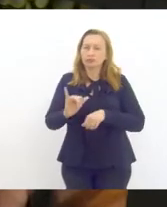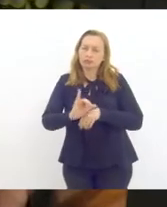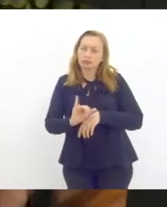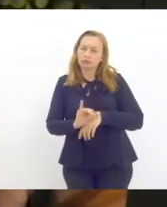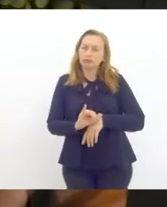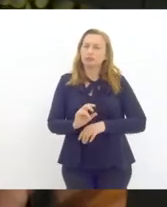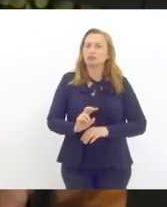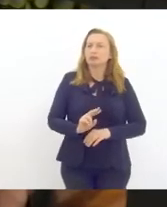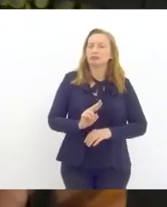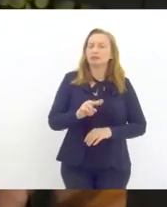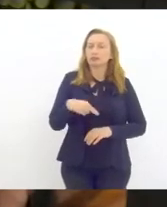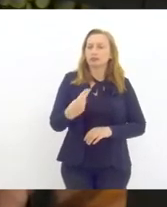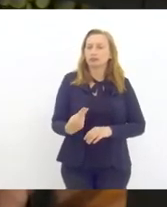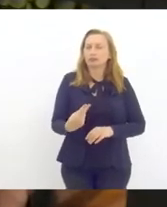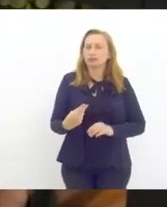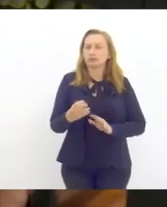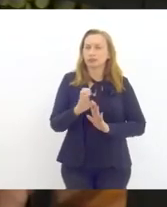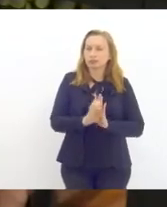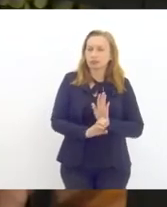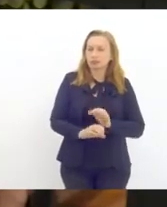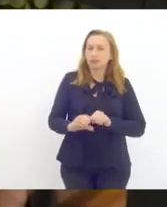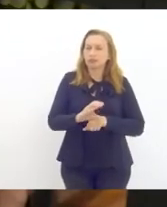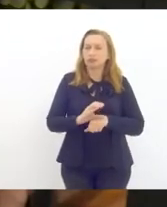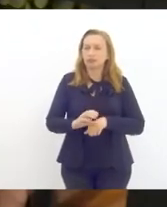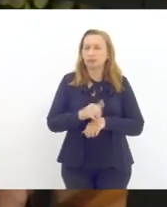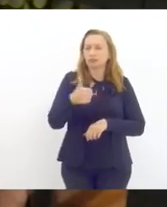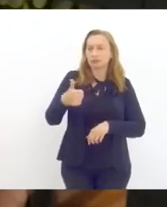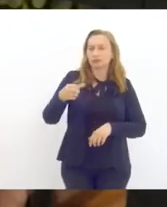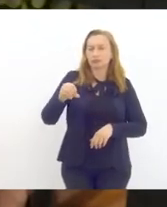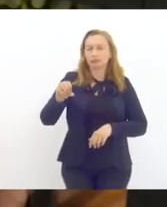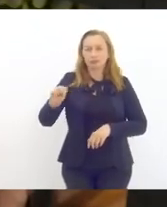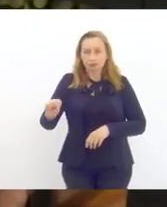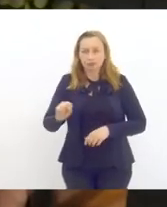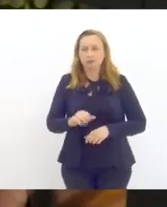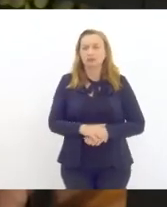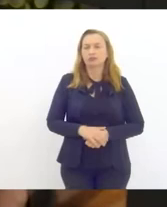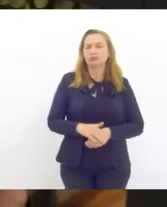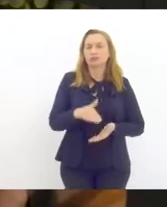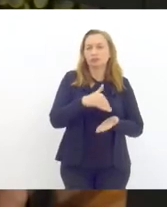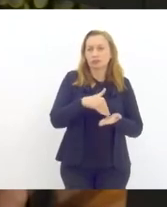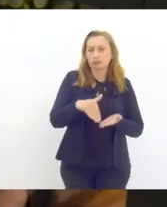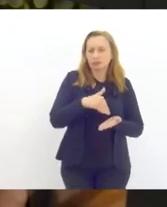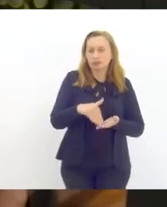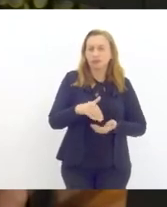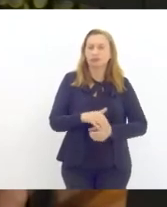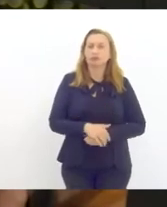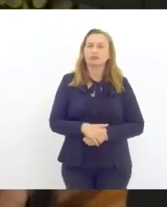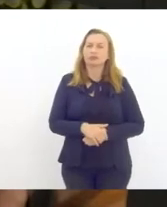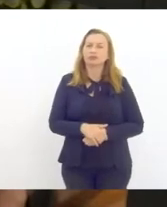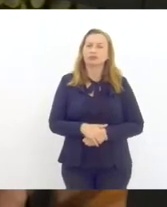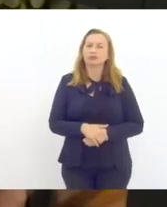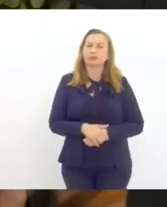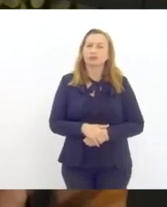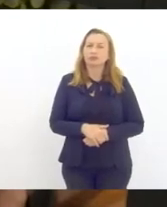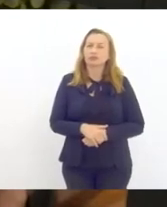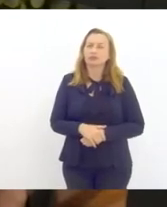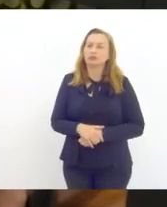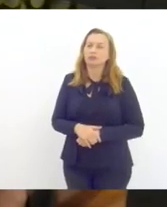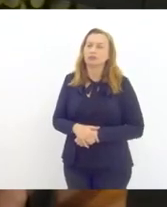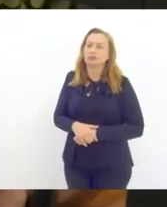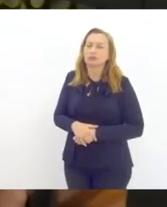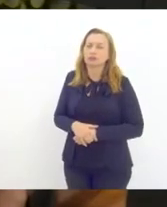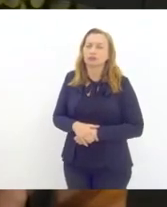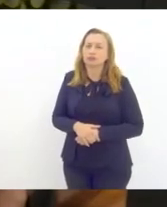partir da emenda constitucional 108. O secretário Leonardo Lobo assumiu em abril, eu também, eu sou,